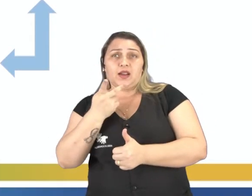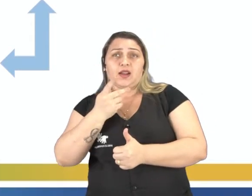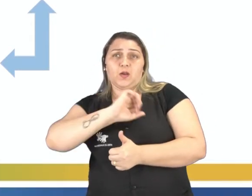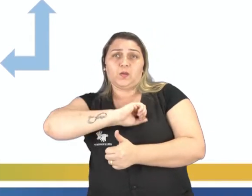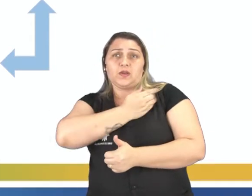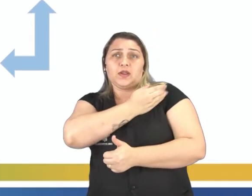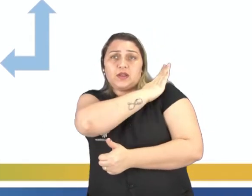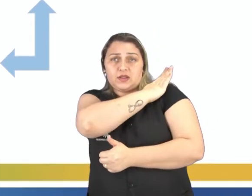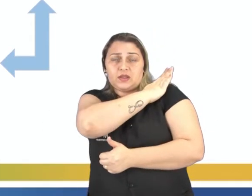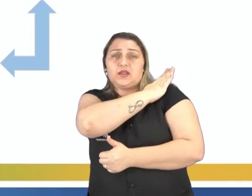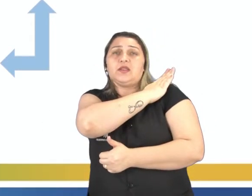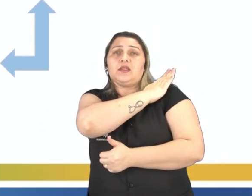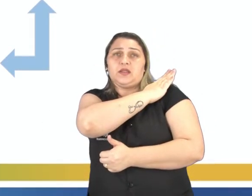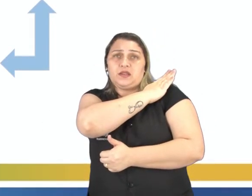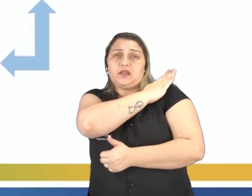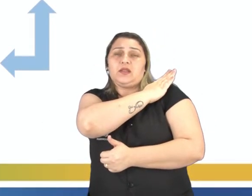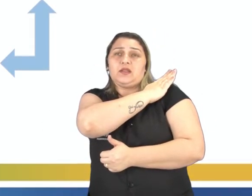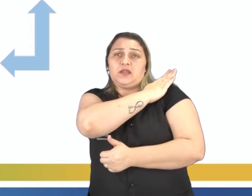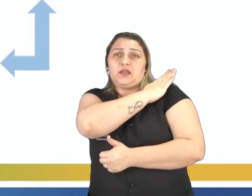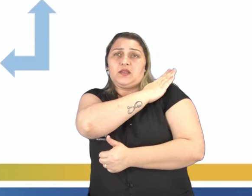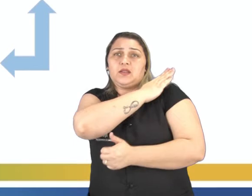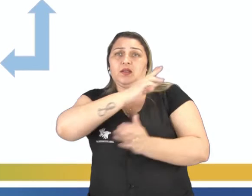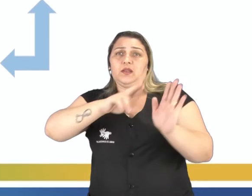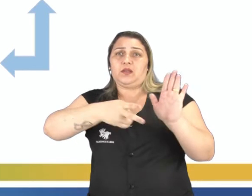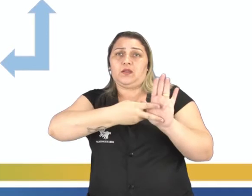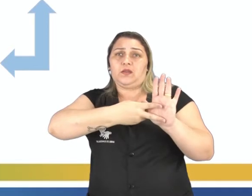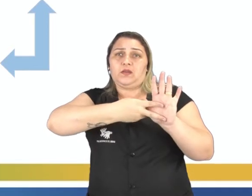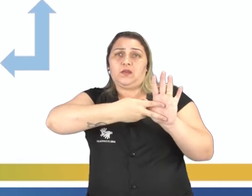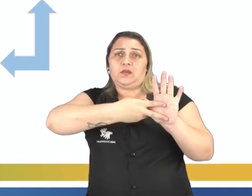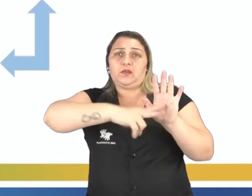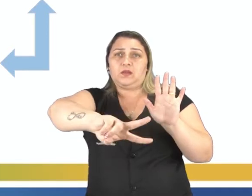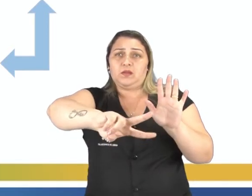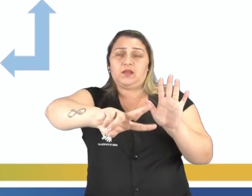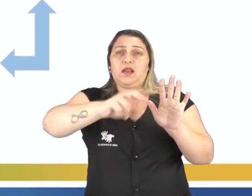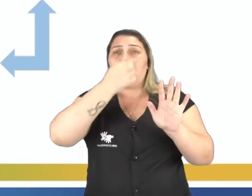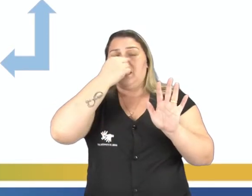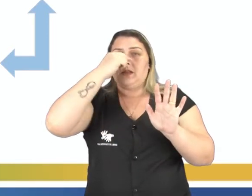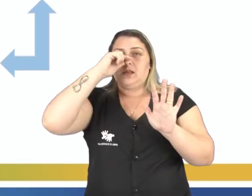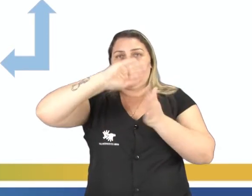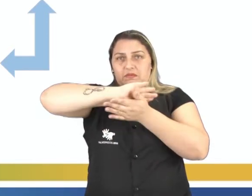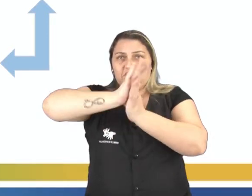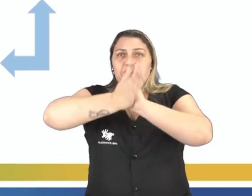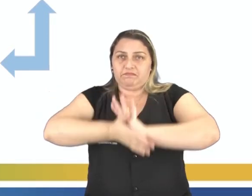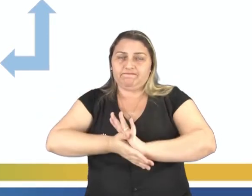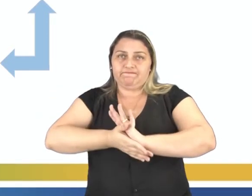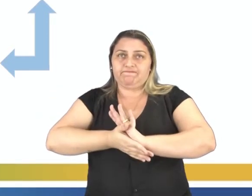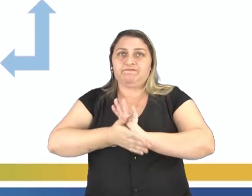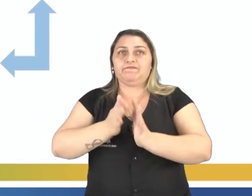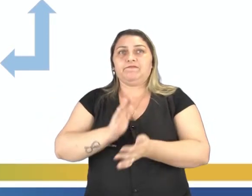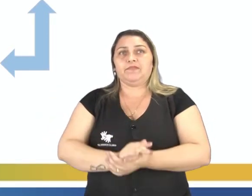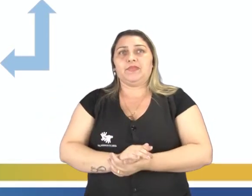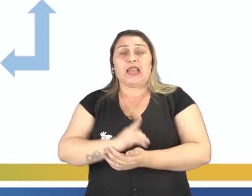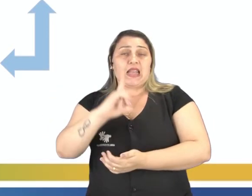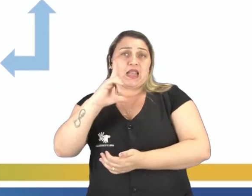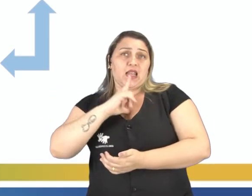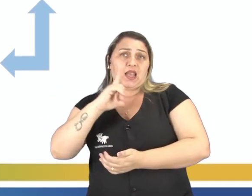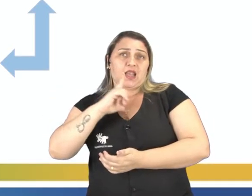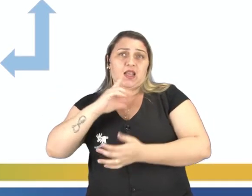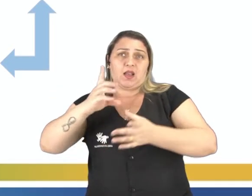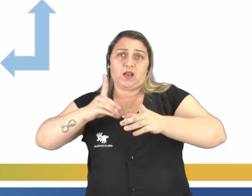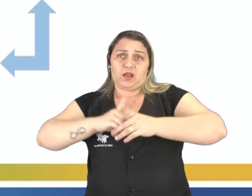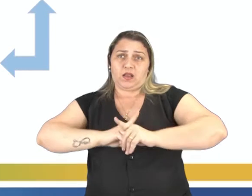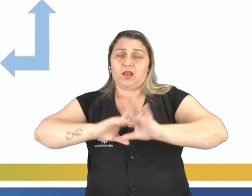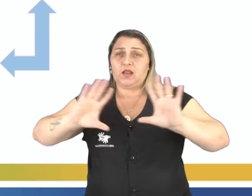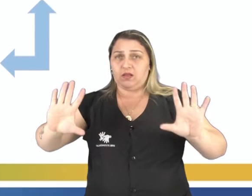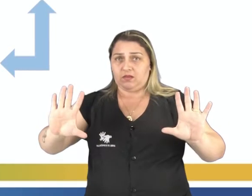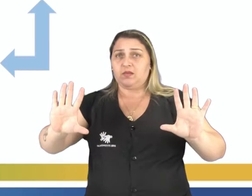suas consequências. Ela deu o tema de nariz achatado e cetim no berço. Temos que democracia é o regime em que